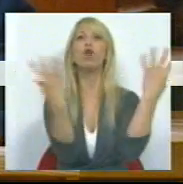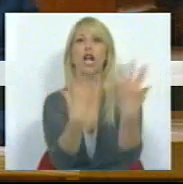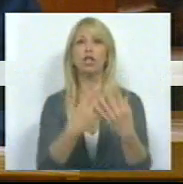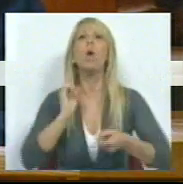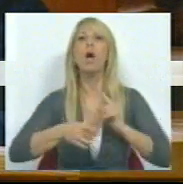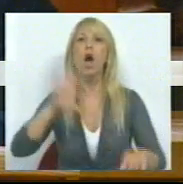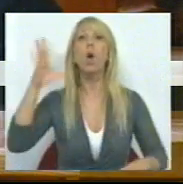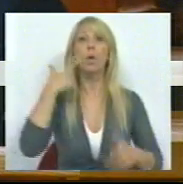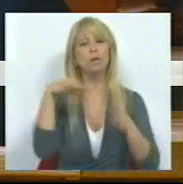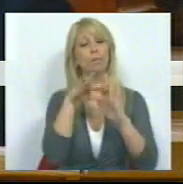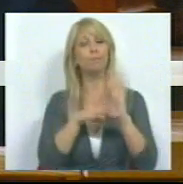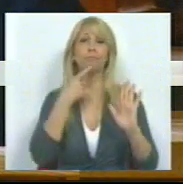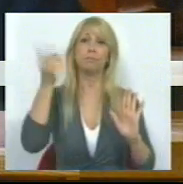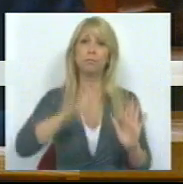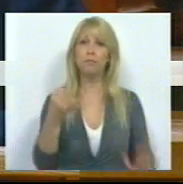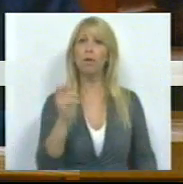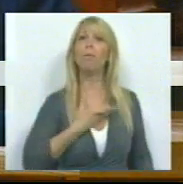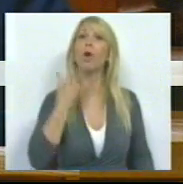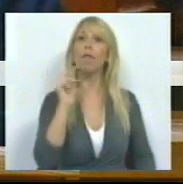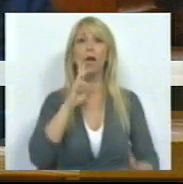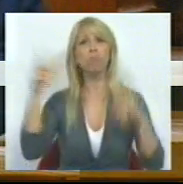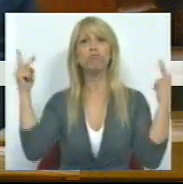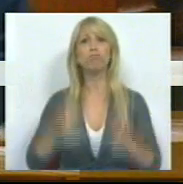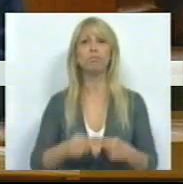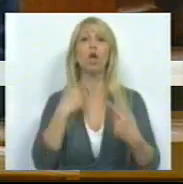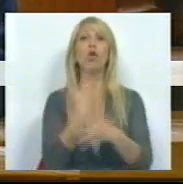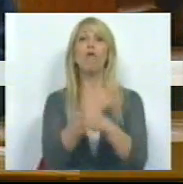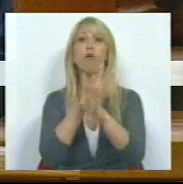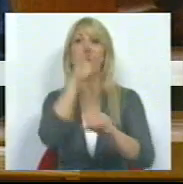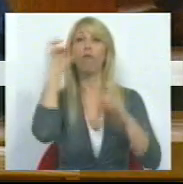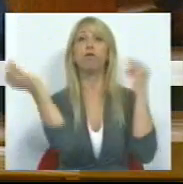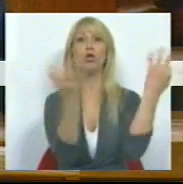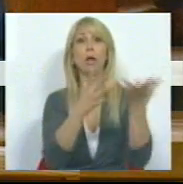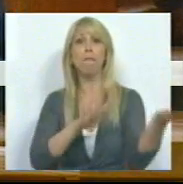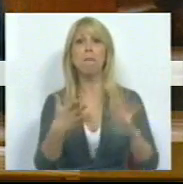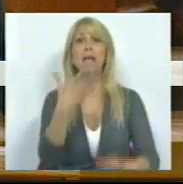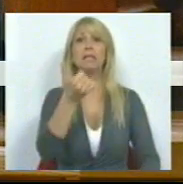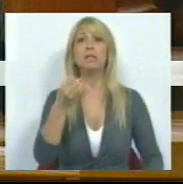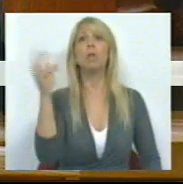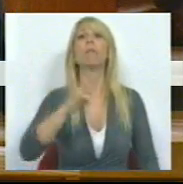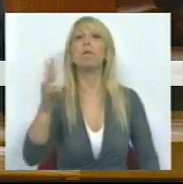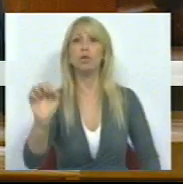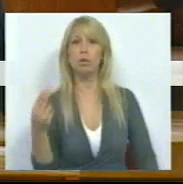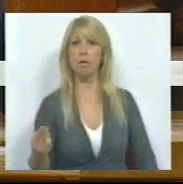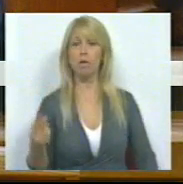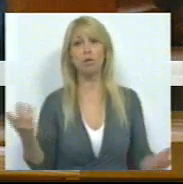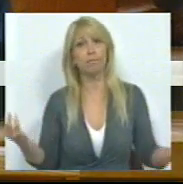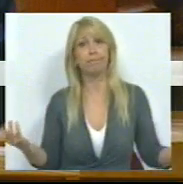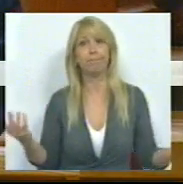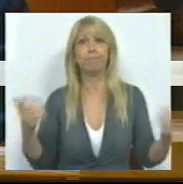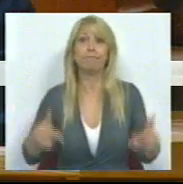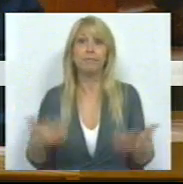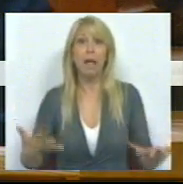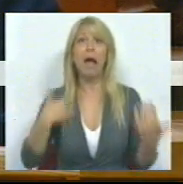uma reprogramação do PRODER com um corte, um fogo florestal equivalente a 150 milhões de euros. E, entretanto,